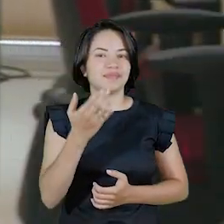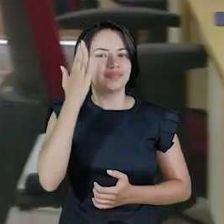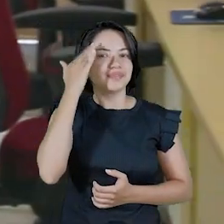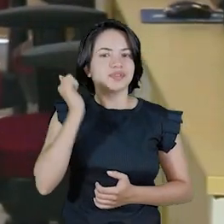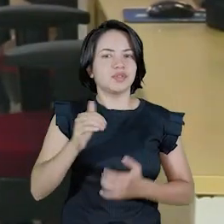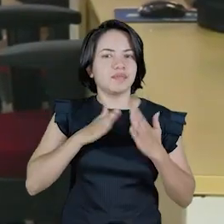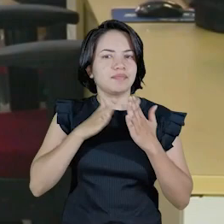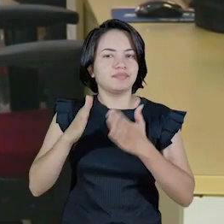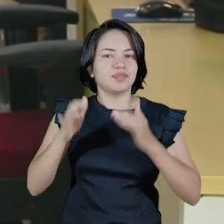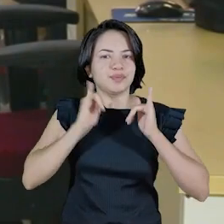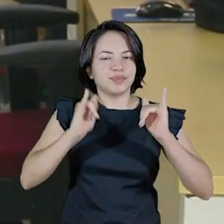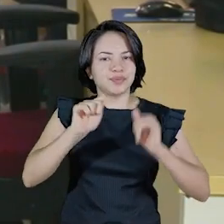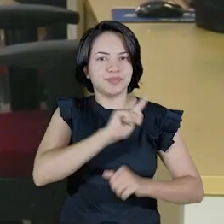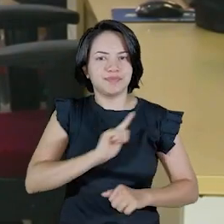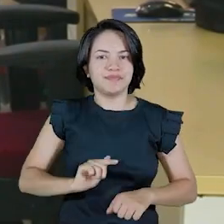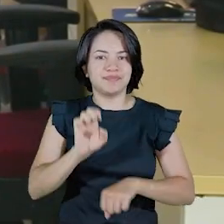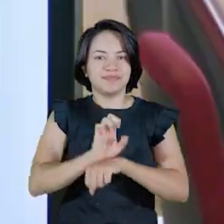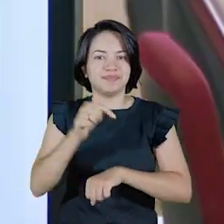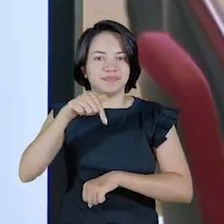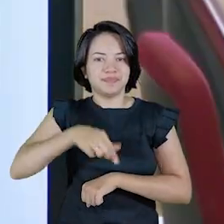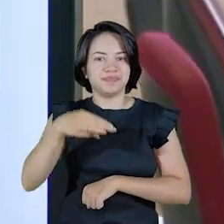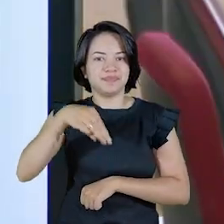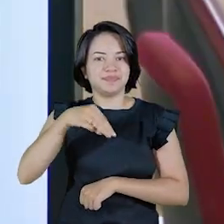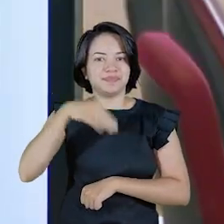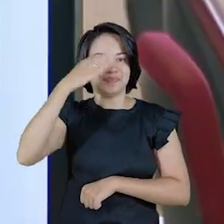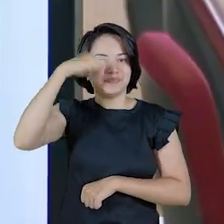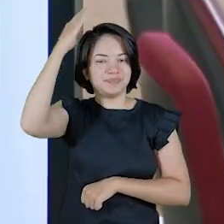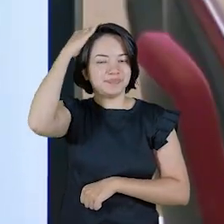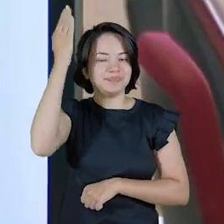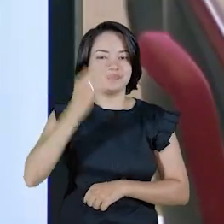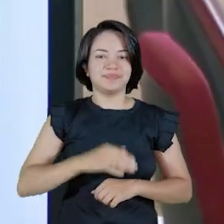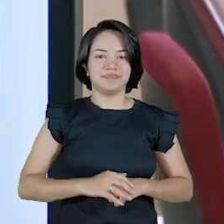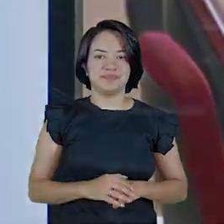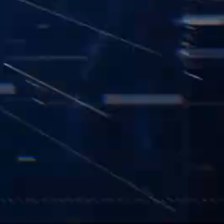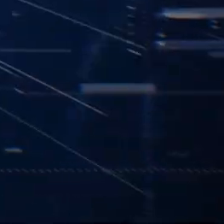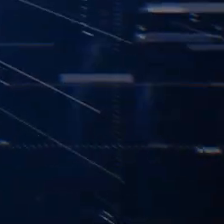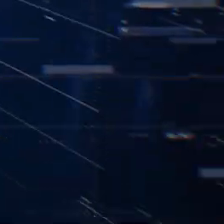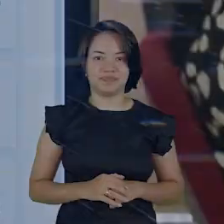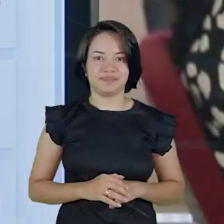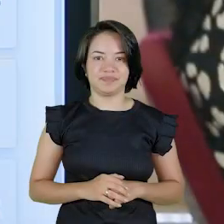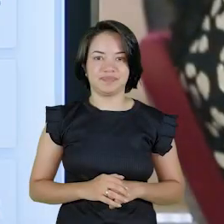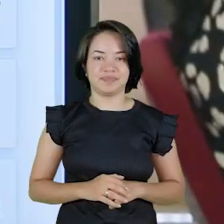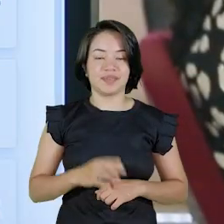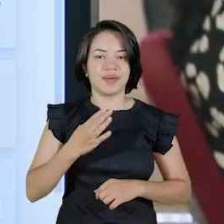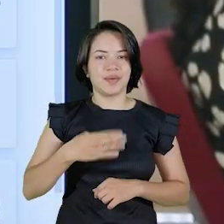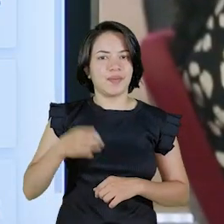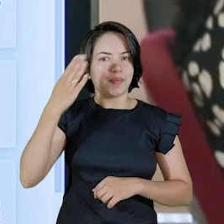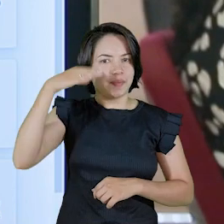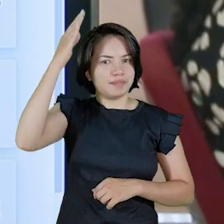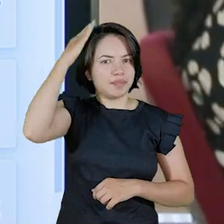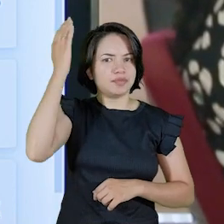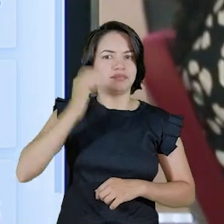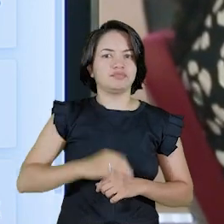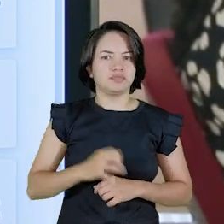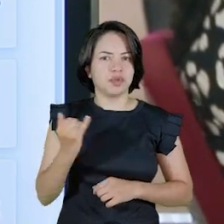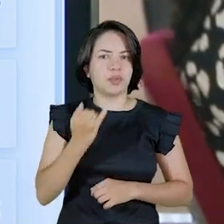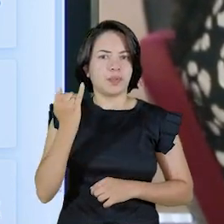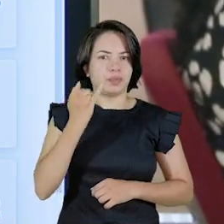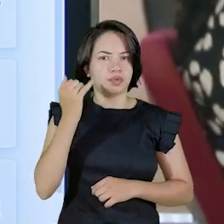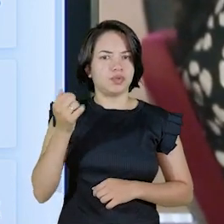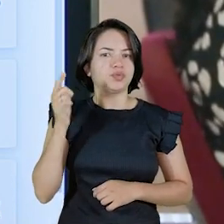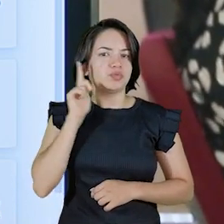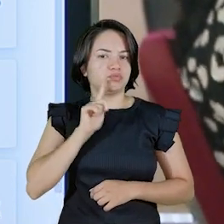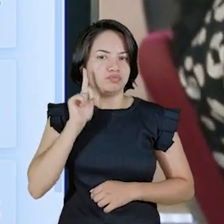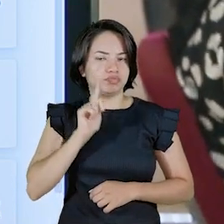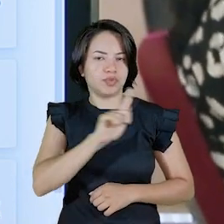Olá, vem saber as principais informações do Governo do Estado aqui no Minuto Agência Pará. O Pará foi destaque no Global Cities em